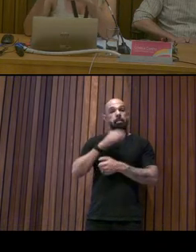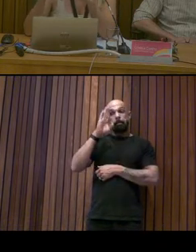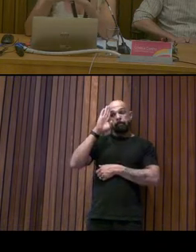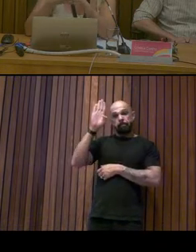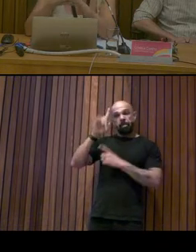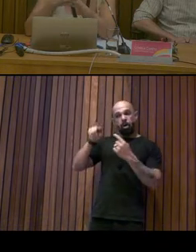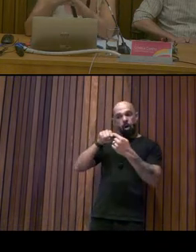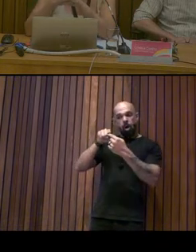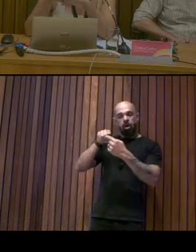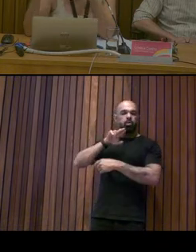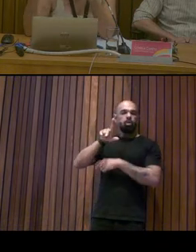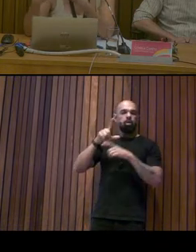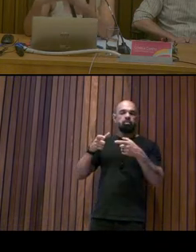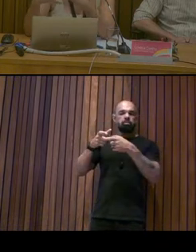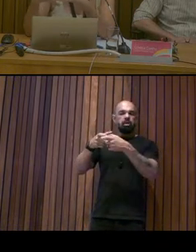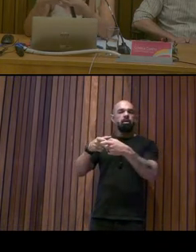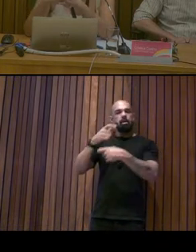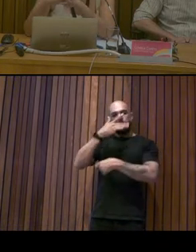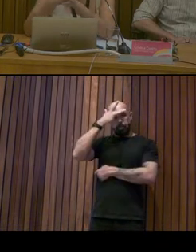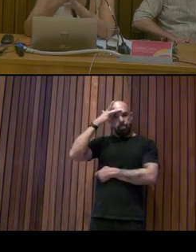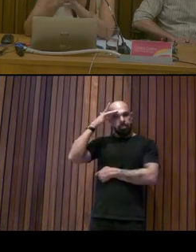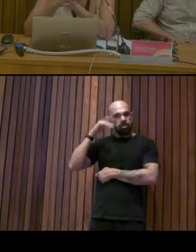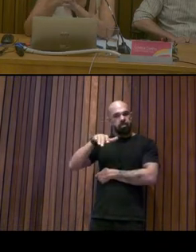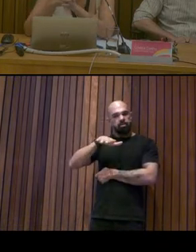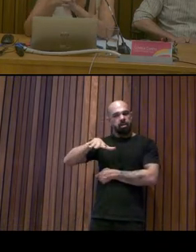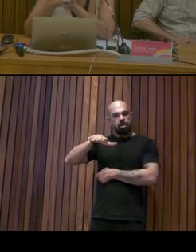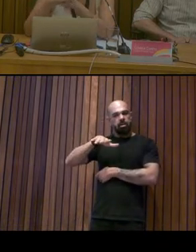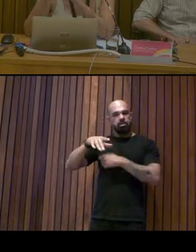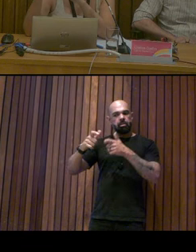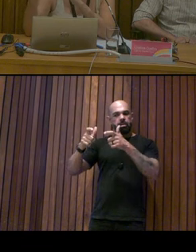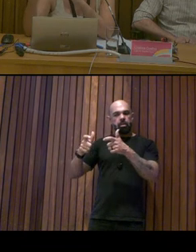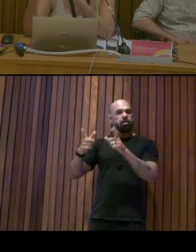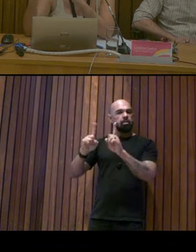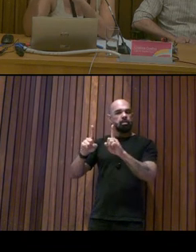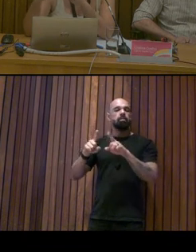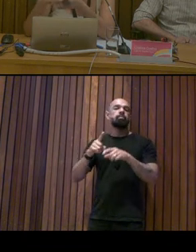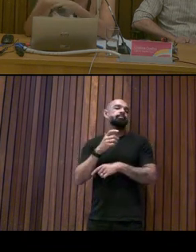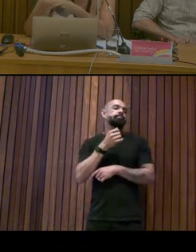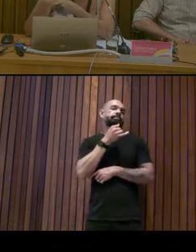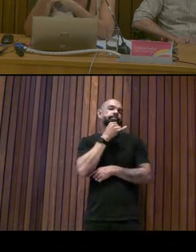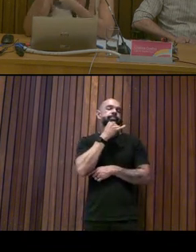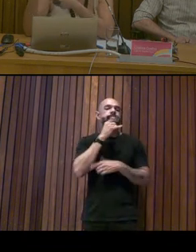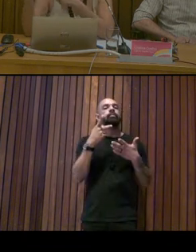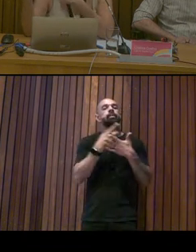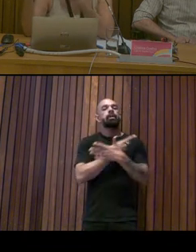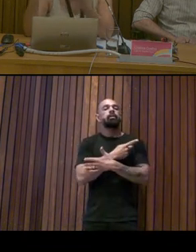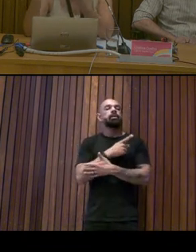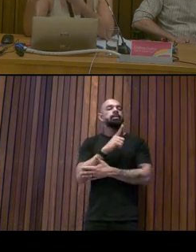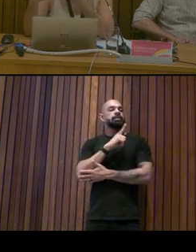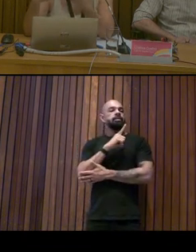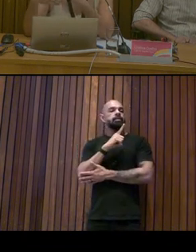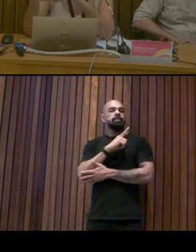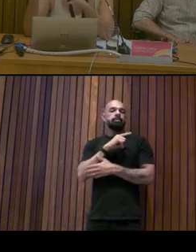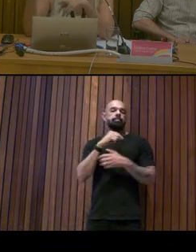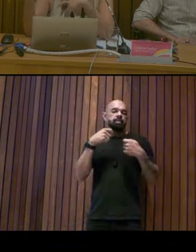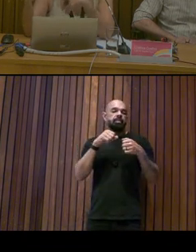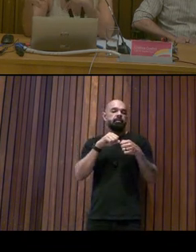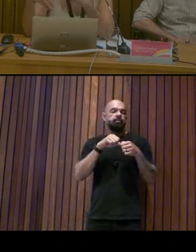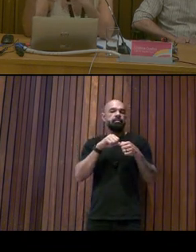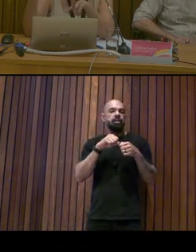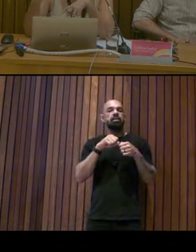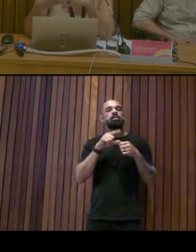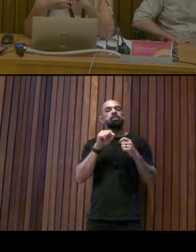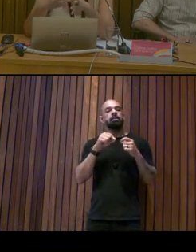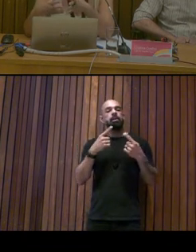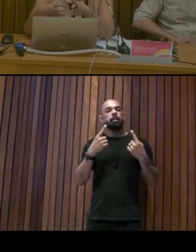público-alvo, ele não é restrito a pessoas dos territórios, mas em casos em que a gente tenha que fazer, né, em casos de